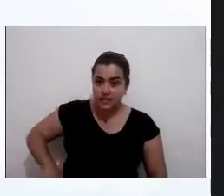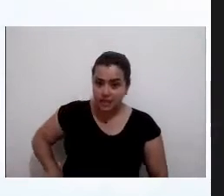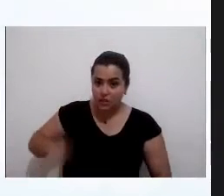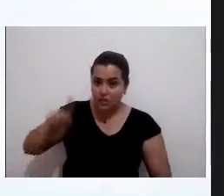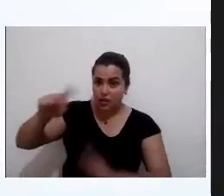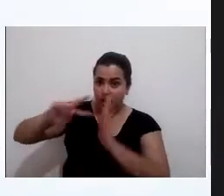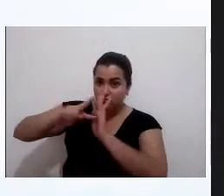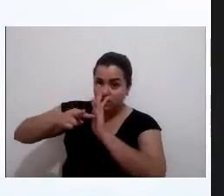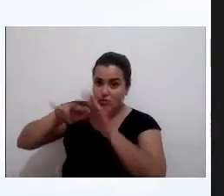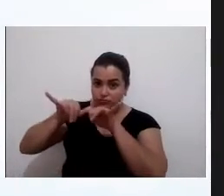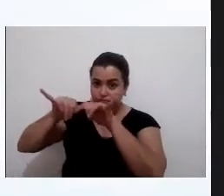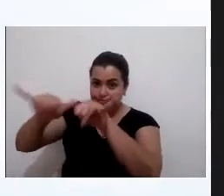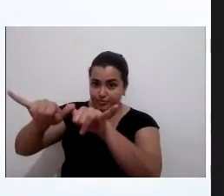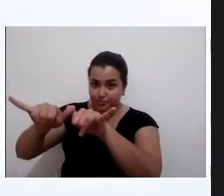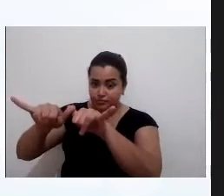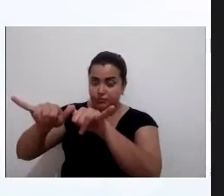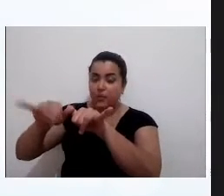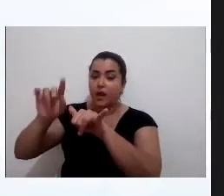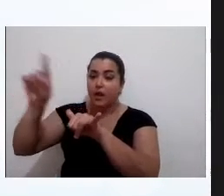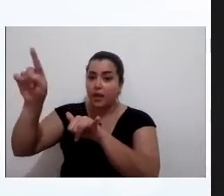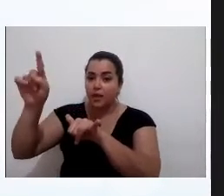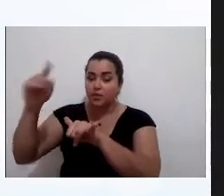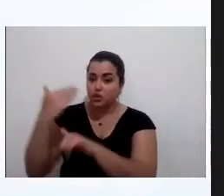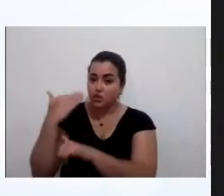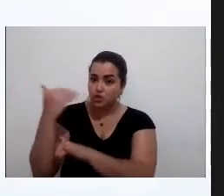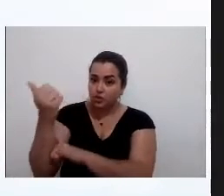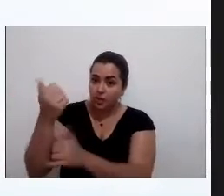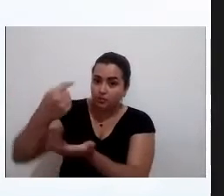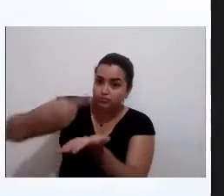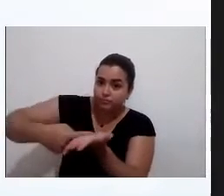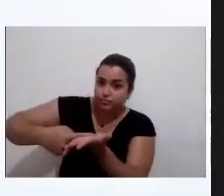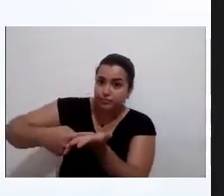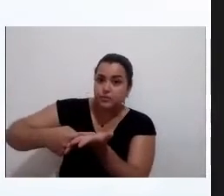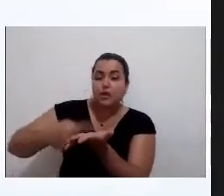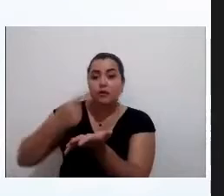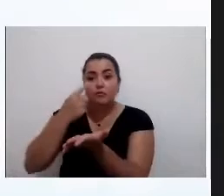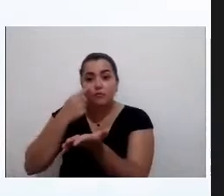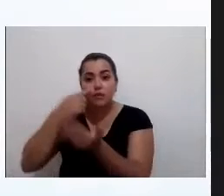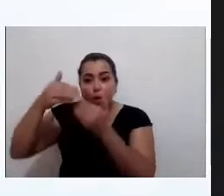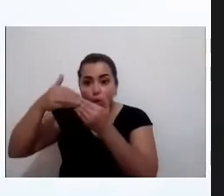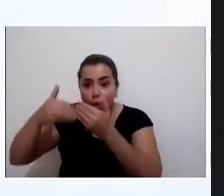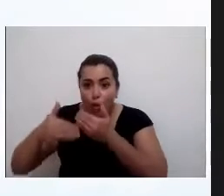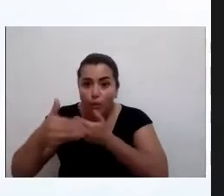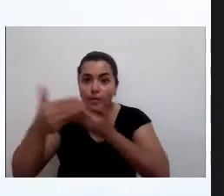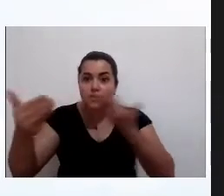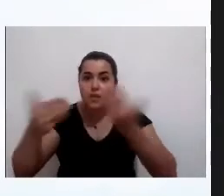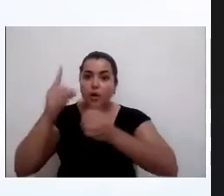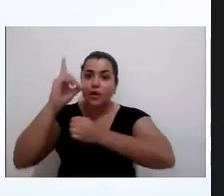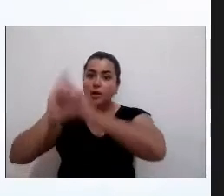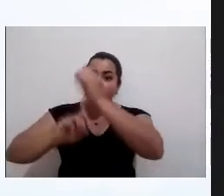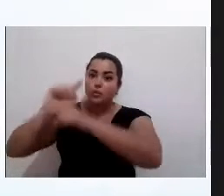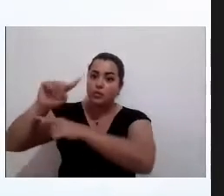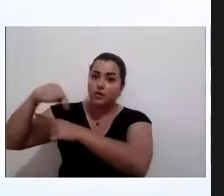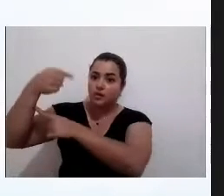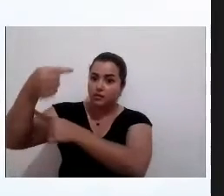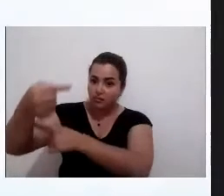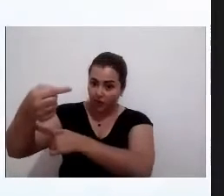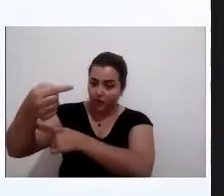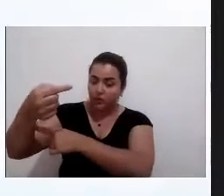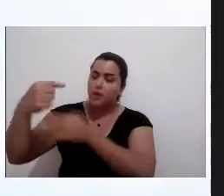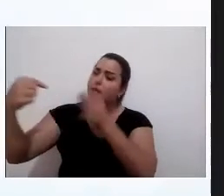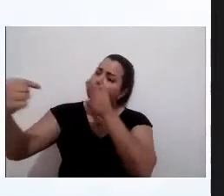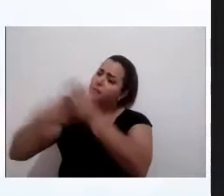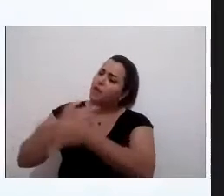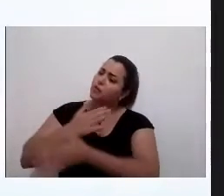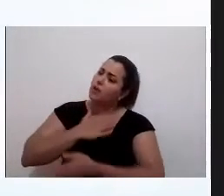fez contato comigo. Eles estão com uma ideia de começar um trabalho a partir de agora para o ano que vem. E aí me perguntaram o que